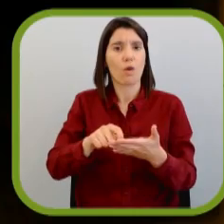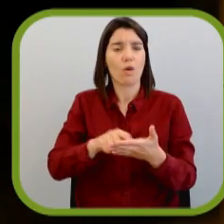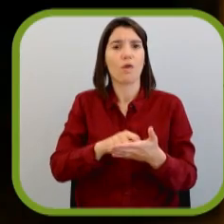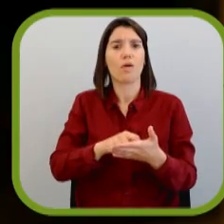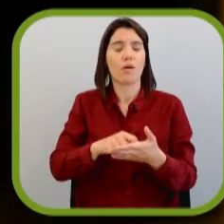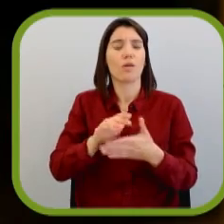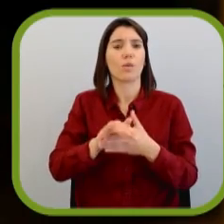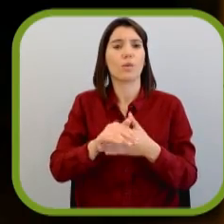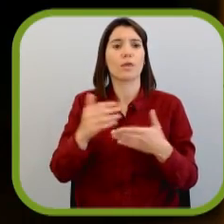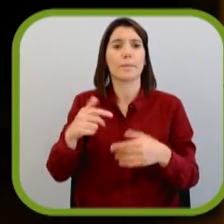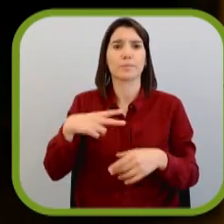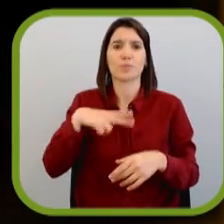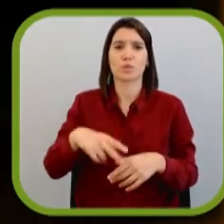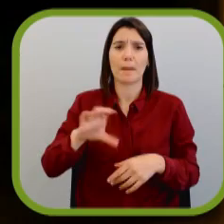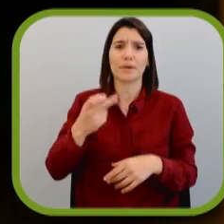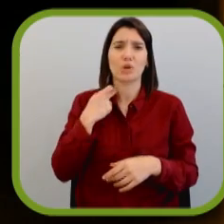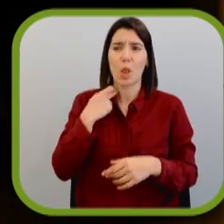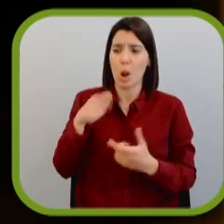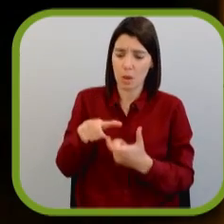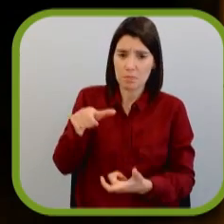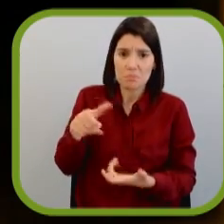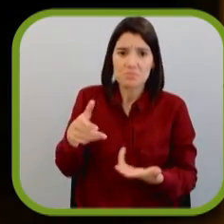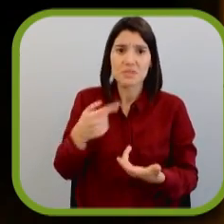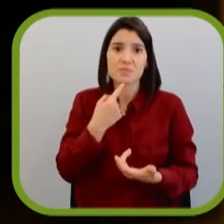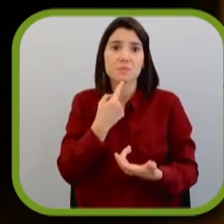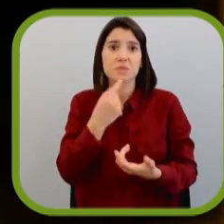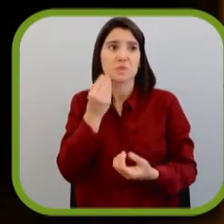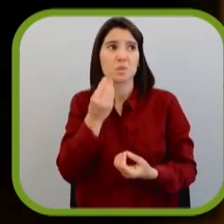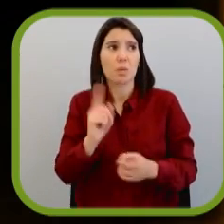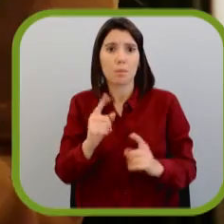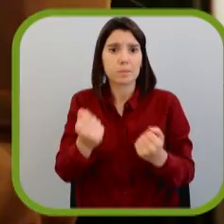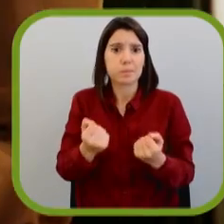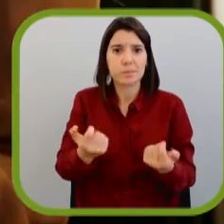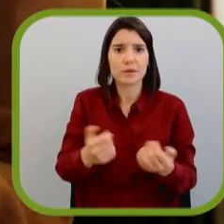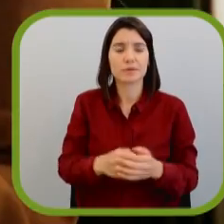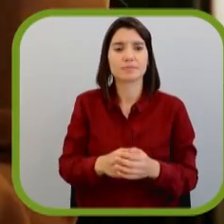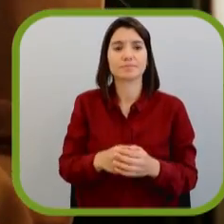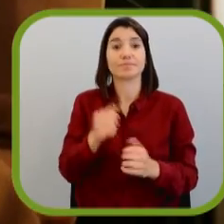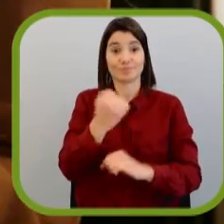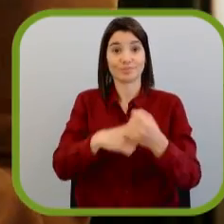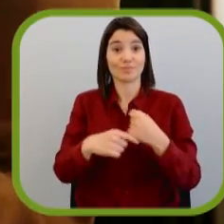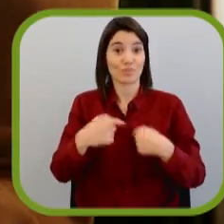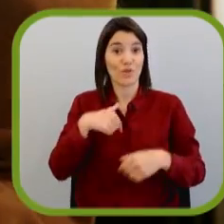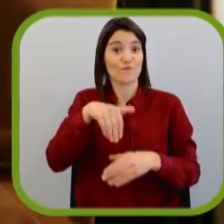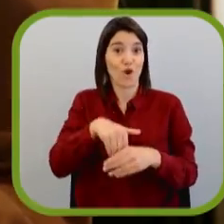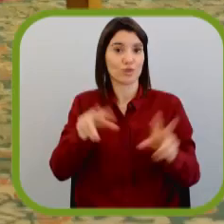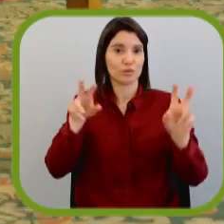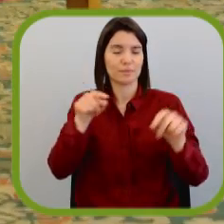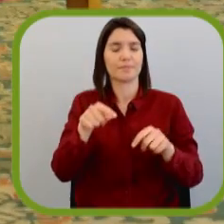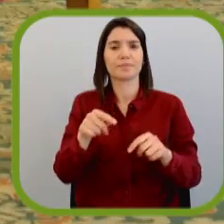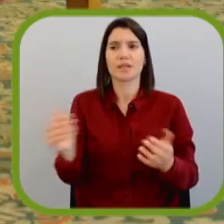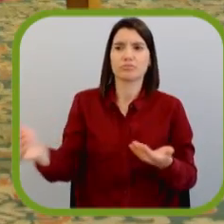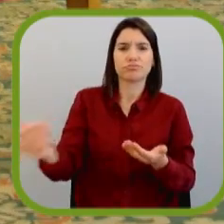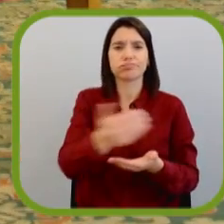eleitores e eles têm essa oportunidade. Nós, num país tão pequeno como o nosso, não sei como é que isso não é possível. O movimento Eu Voto, como disseste,